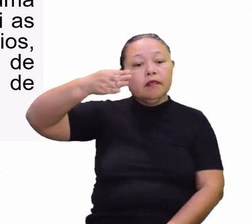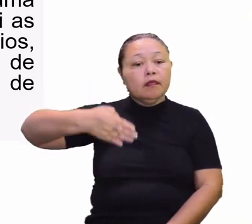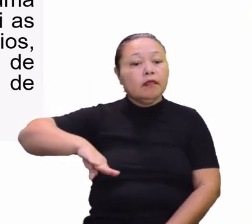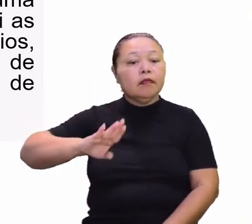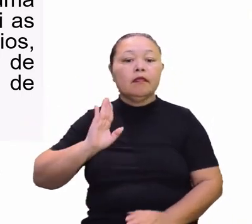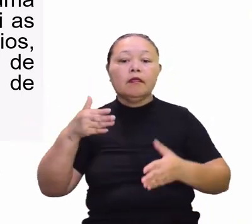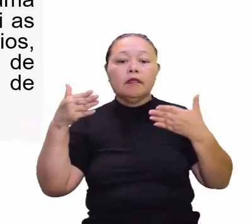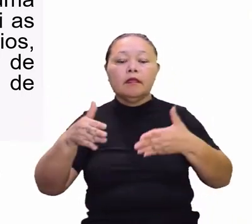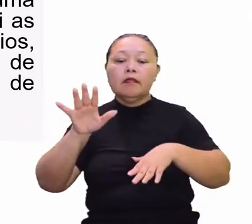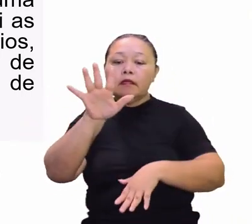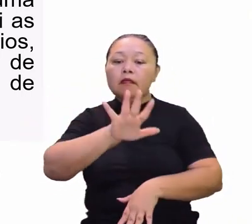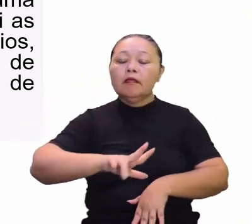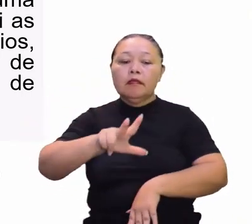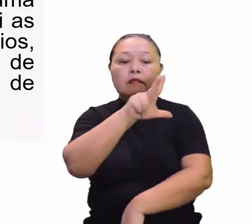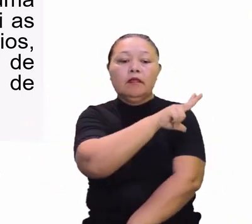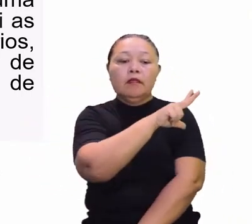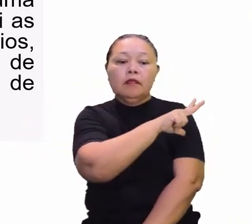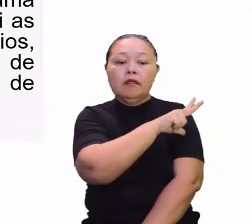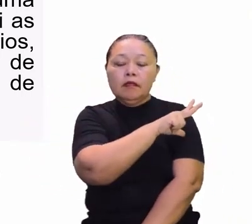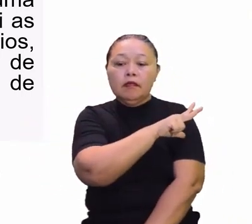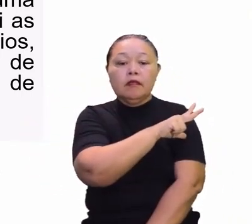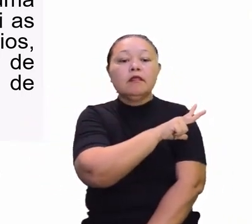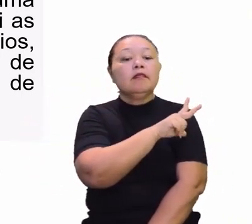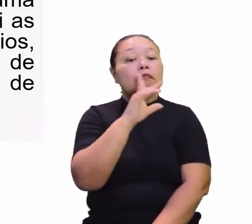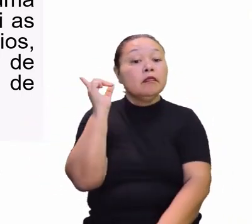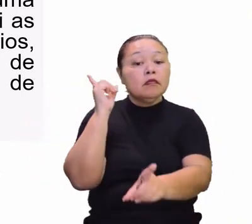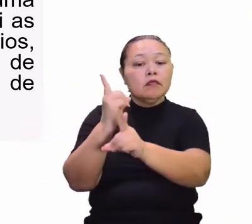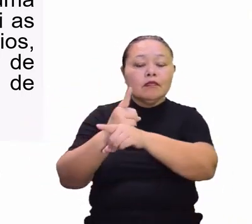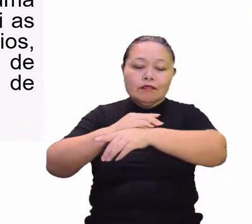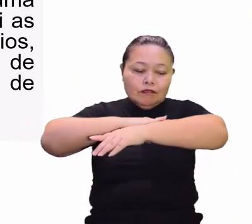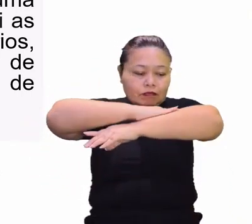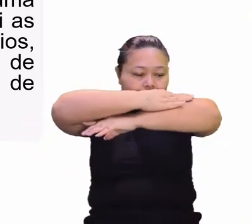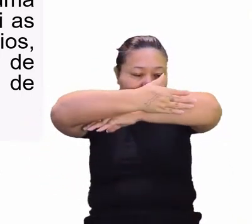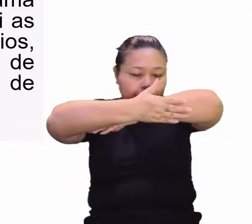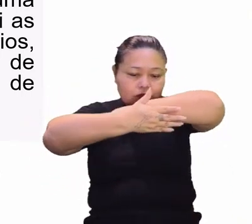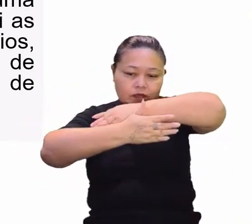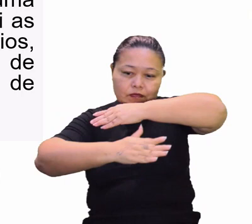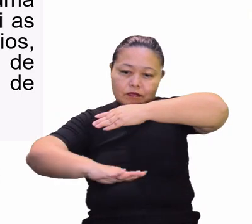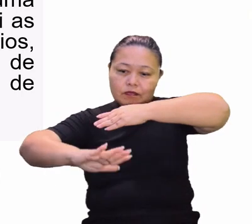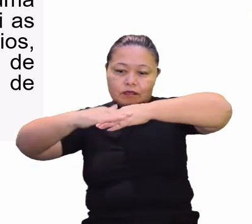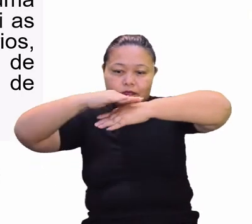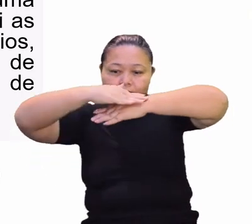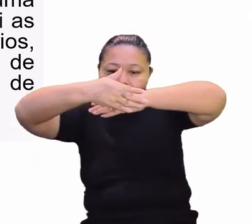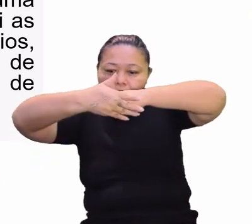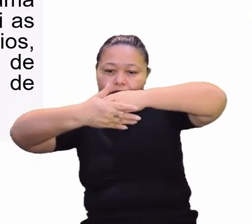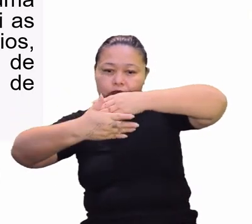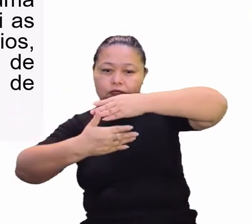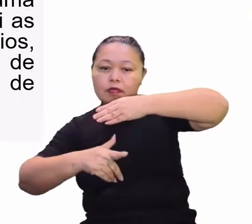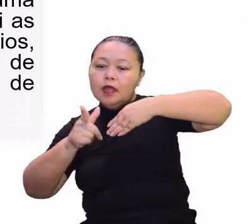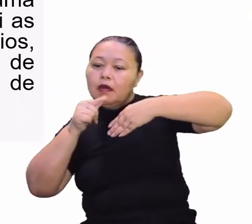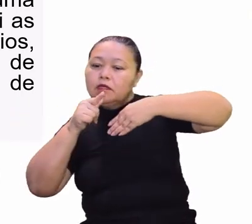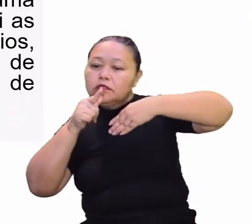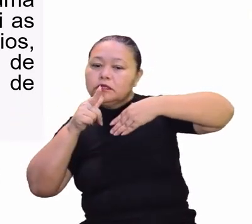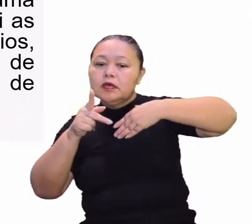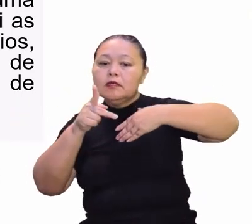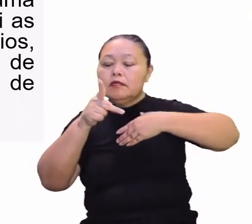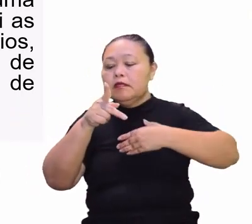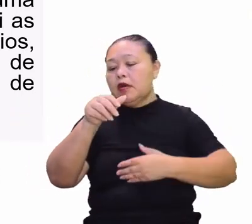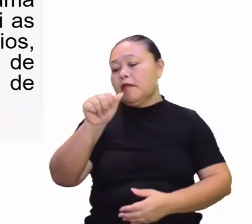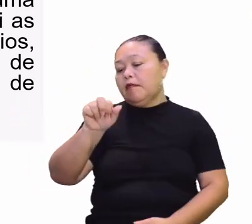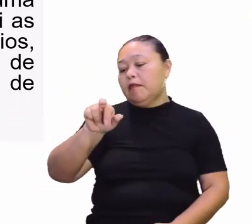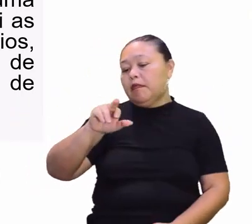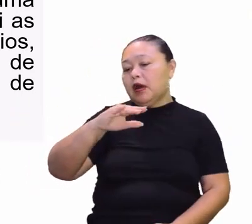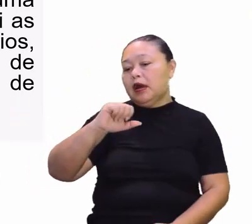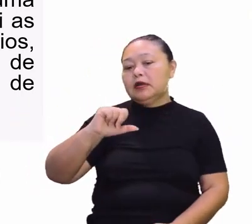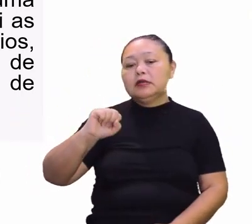mais precisamente na região de Vilhena, que se encontra o aquífero Parecis. Por ser uma das